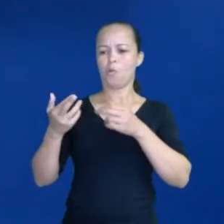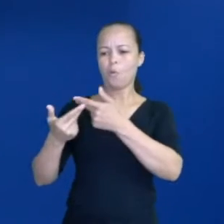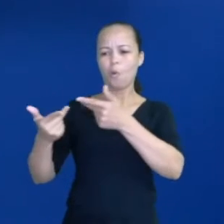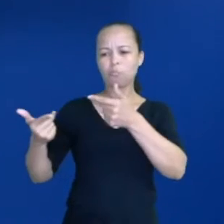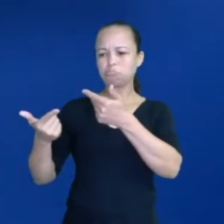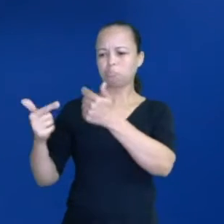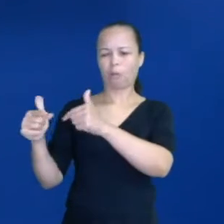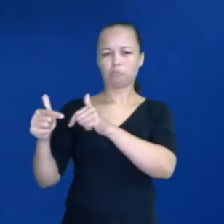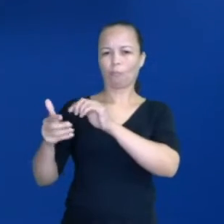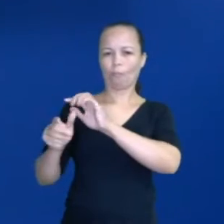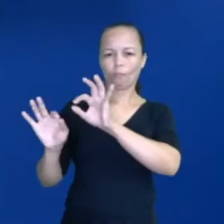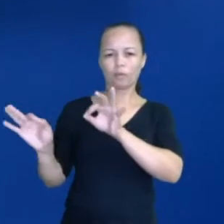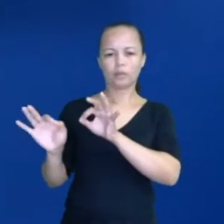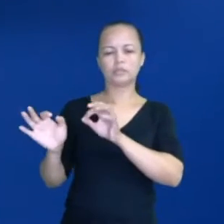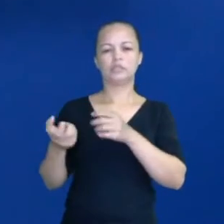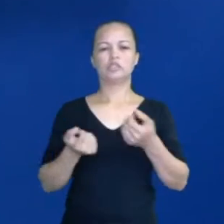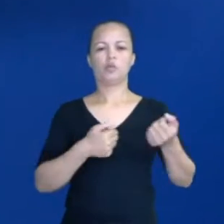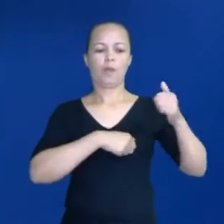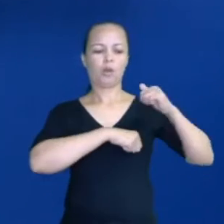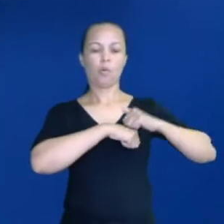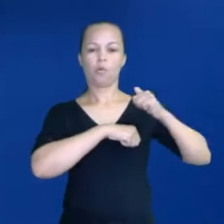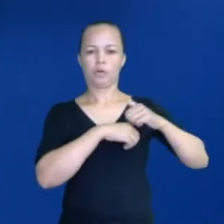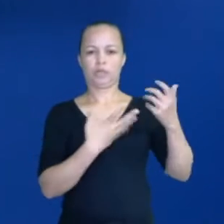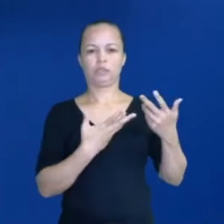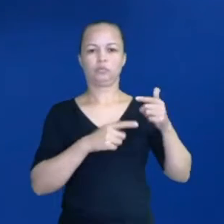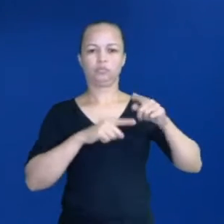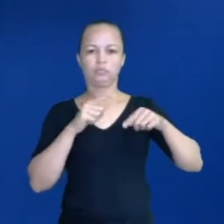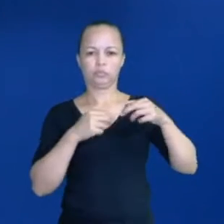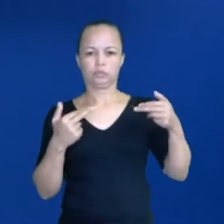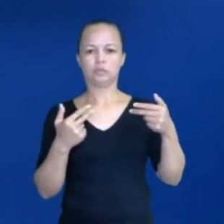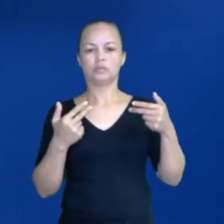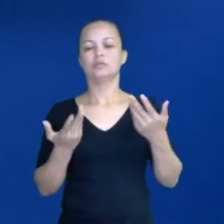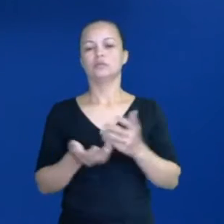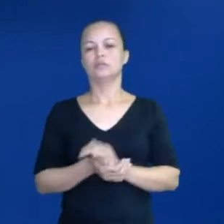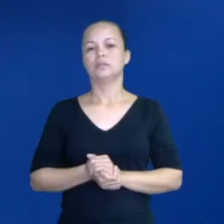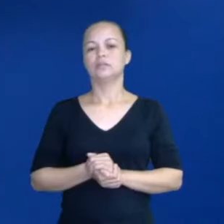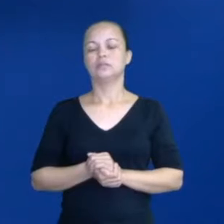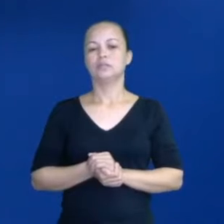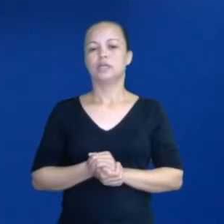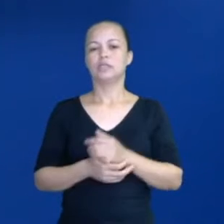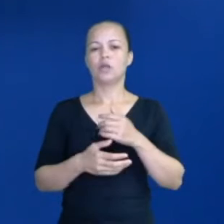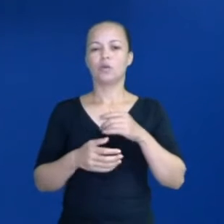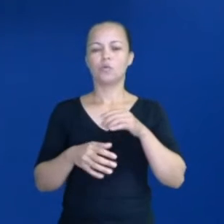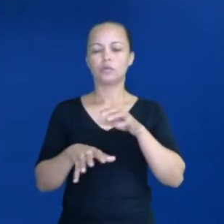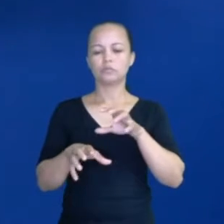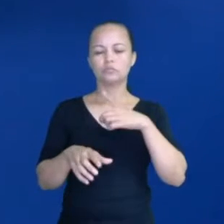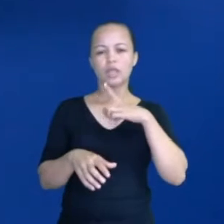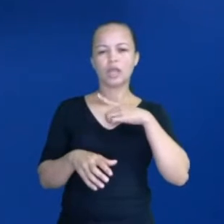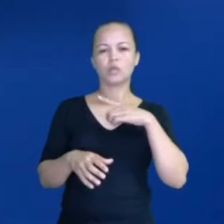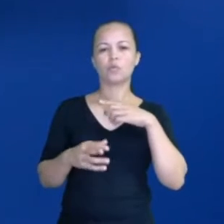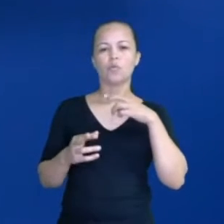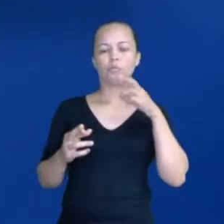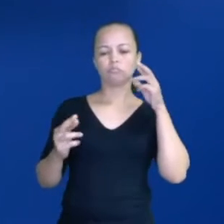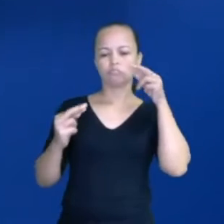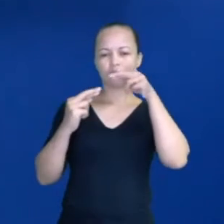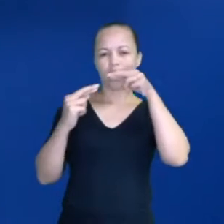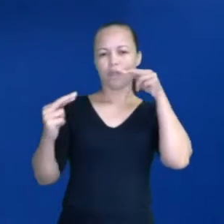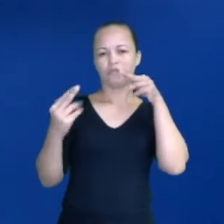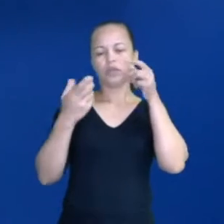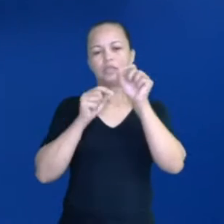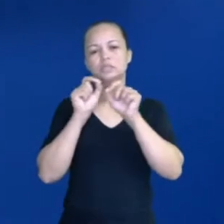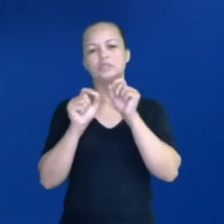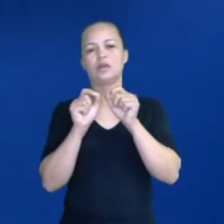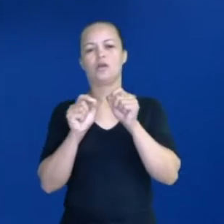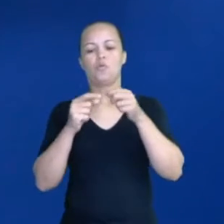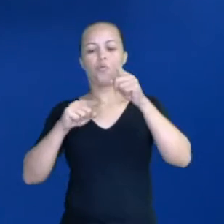aquele subjetivo, do objetivo para o subjetivo. Então, eu tenho como referência algum objeto